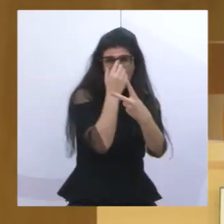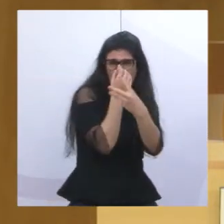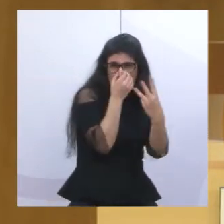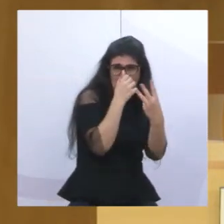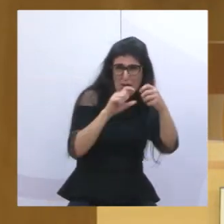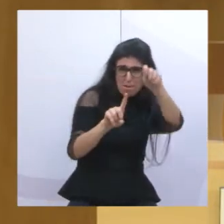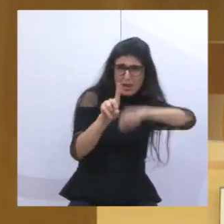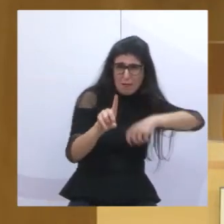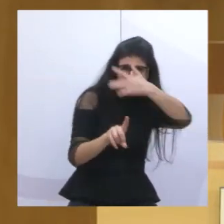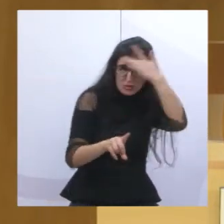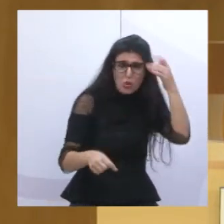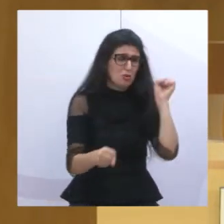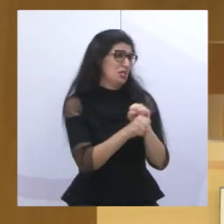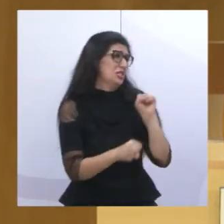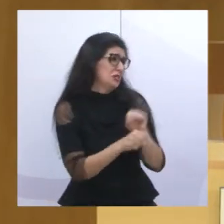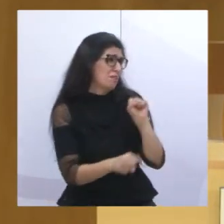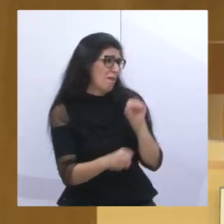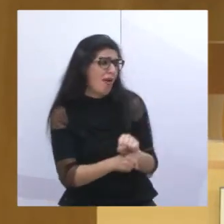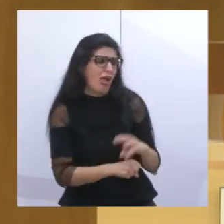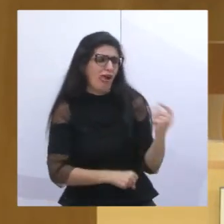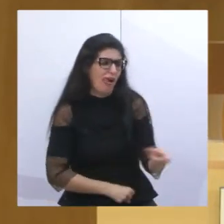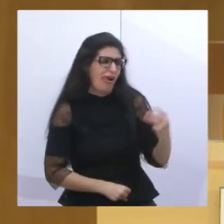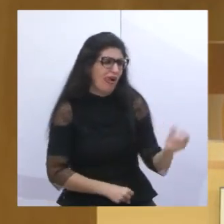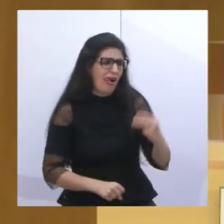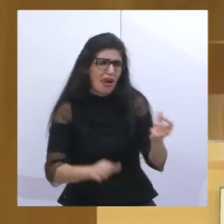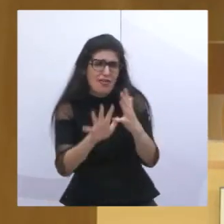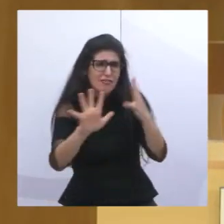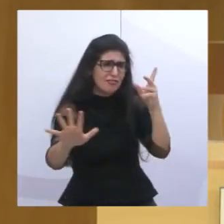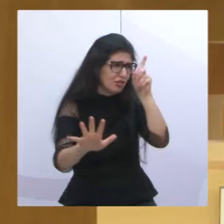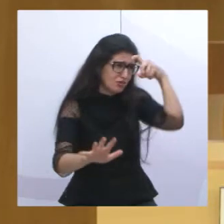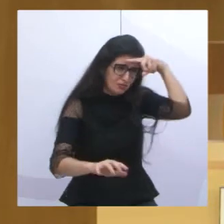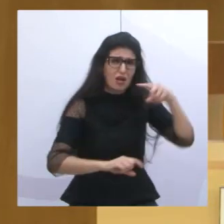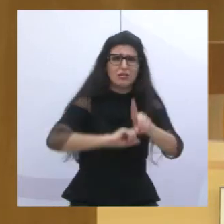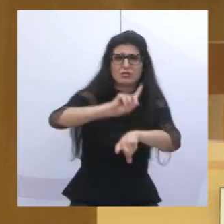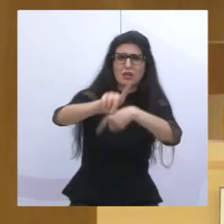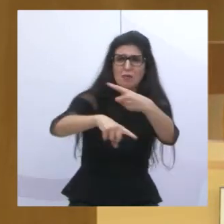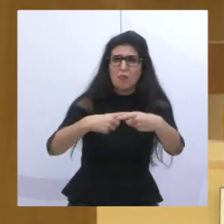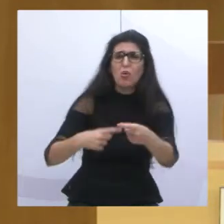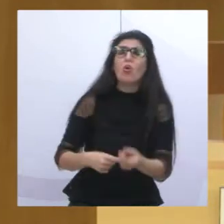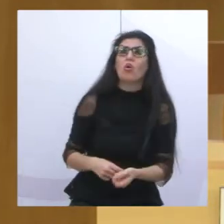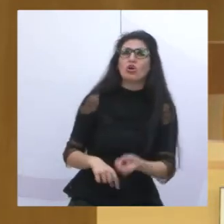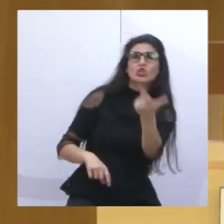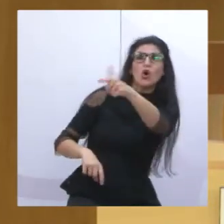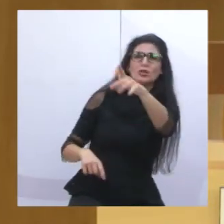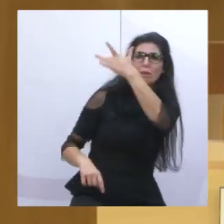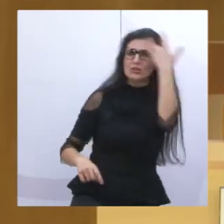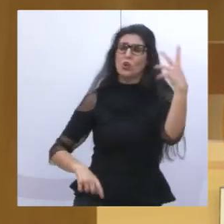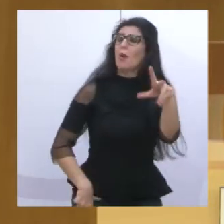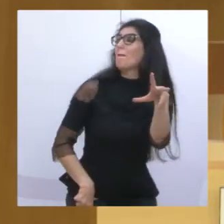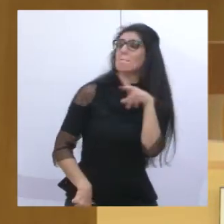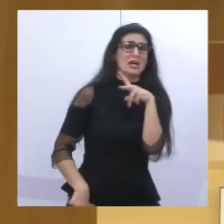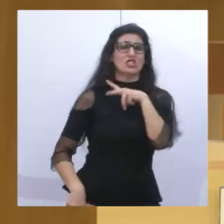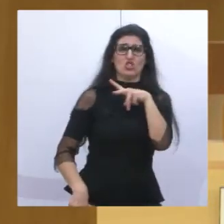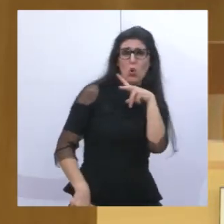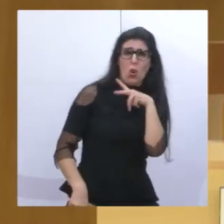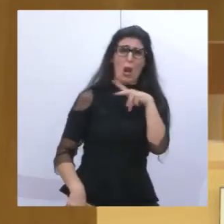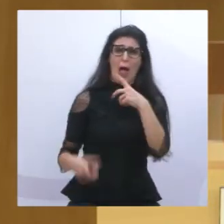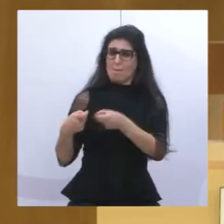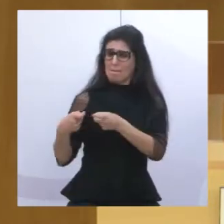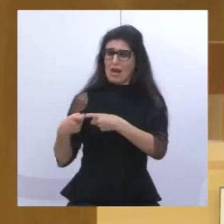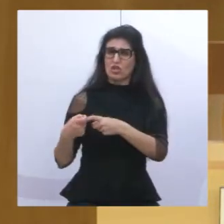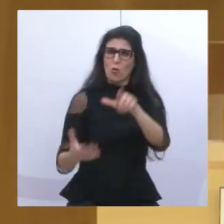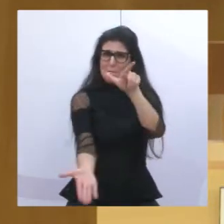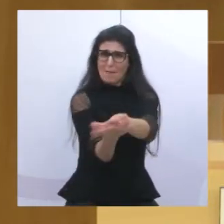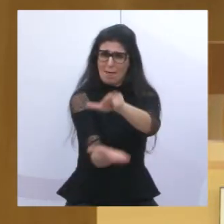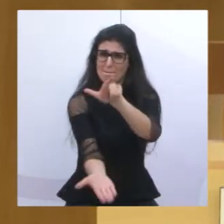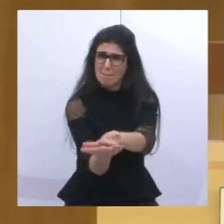fila esperando por uma consulta e o cara que tem dinheiro vai lá e paga um médico particular e já pega o remédio lá. Não pode, só vocês